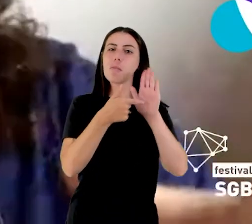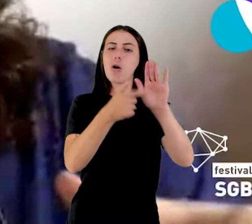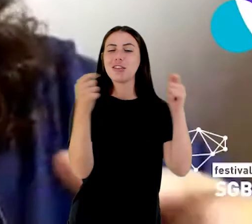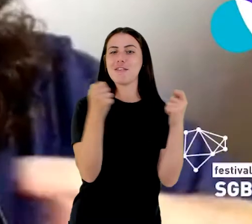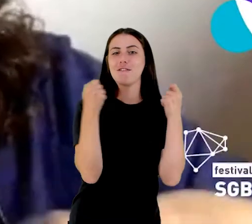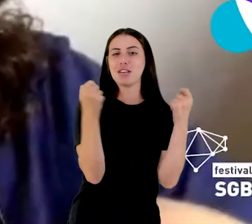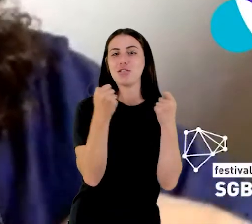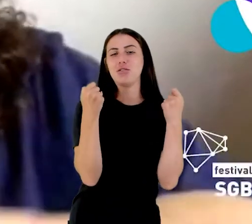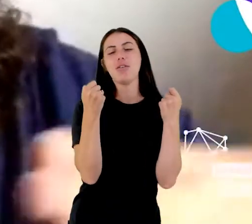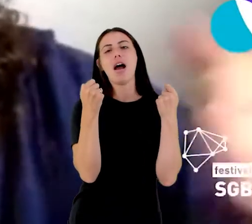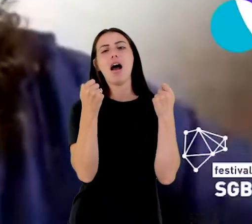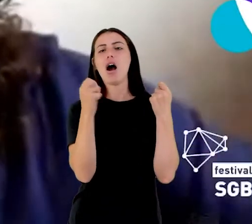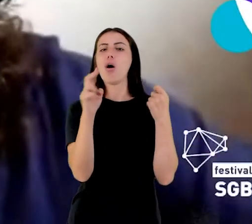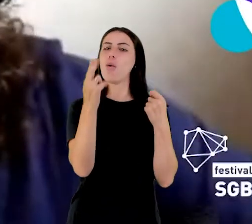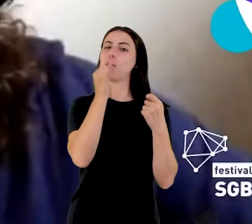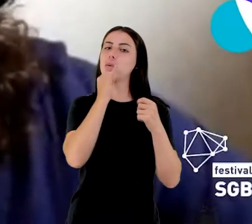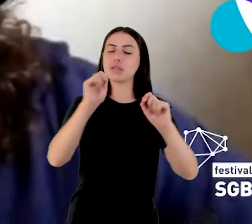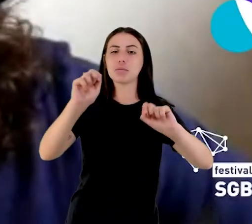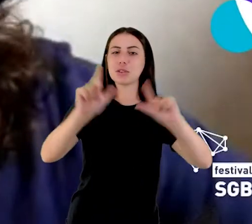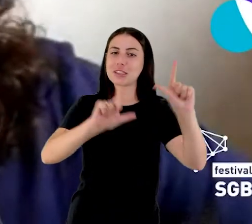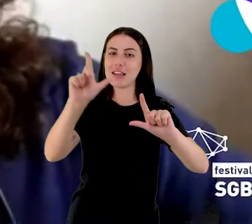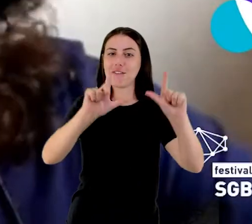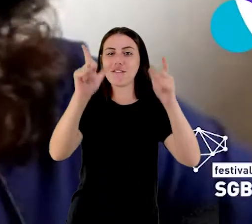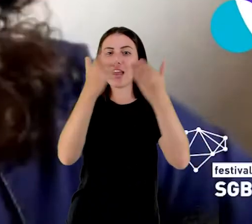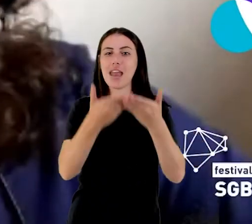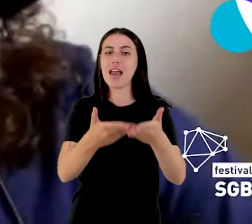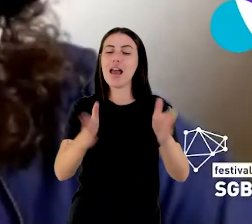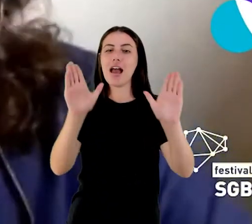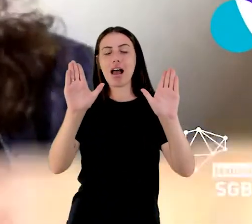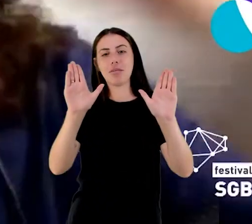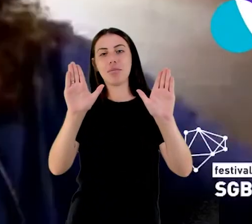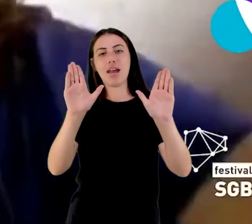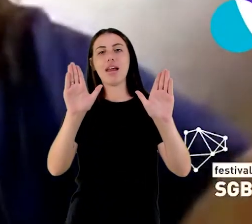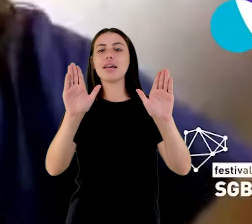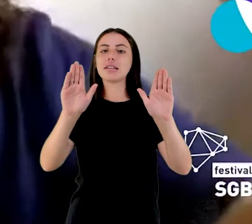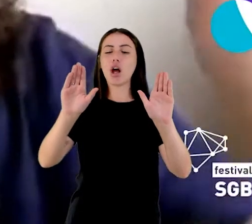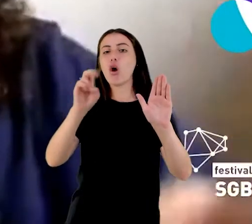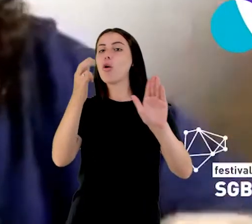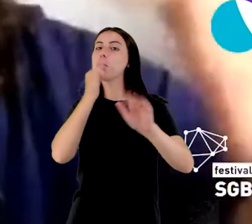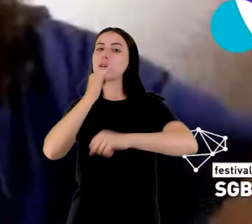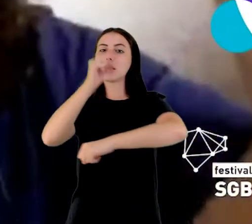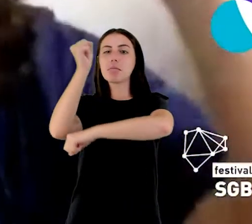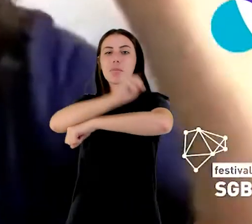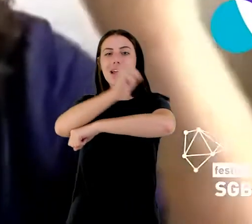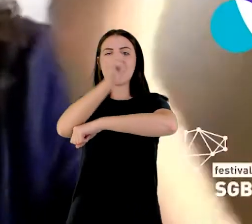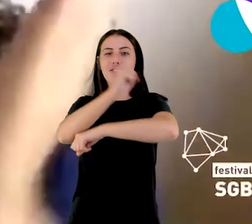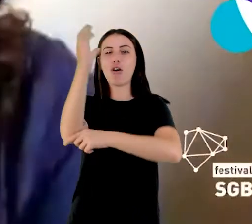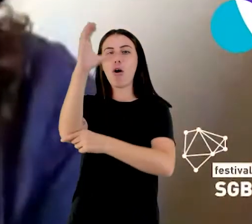gente integra a estratégia da distribuição clássica, normal, que tem estratégias de